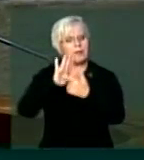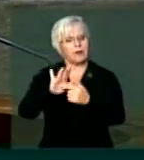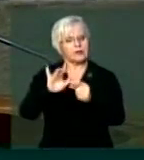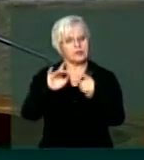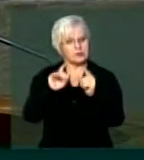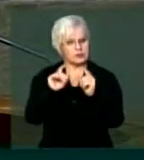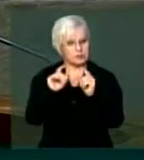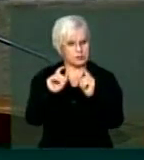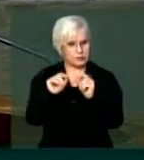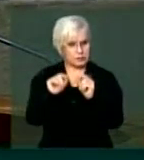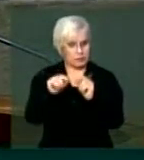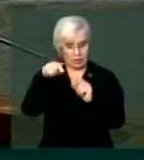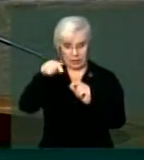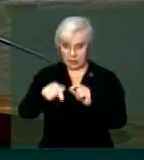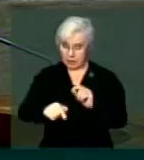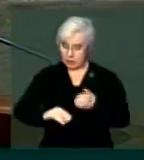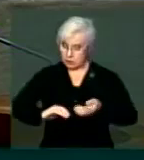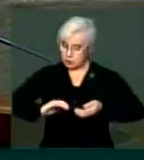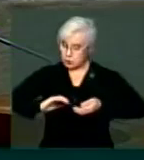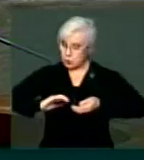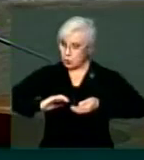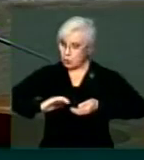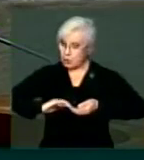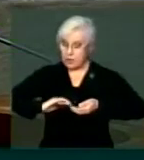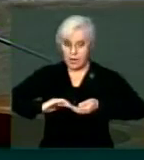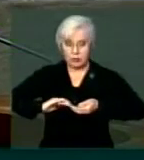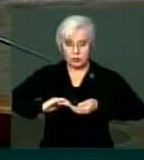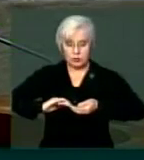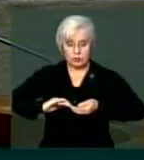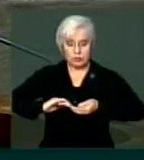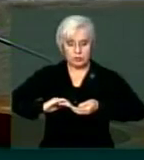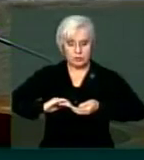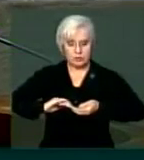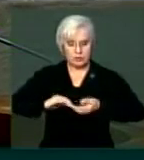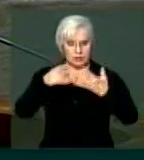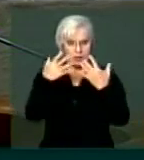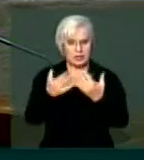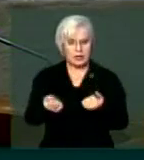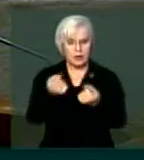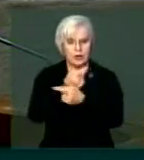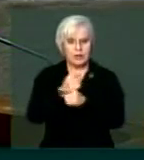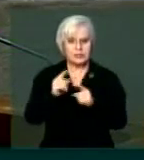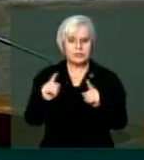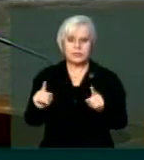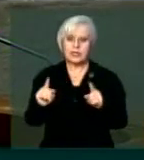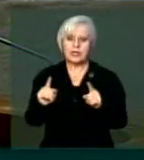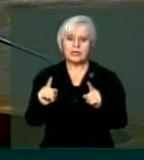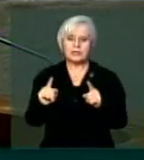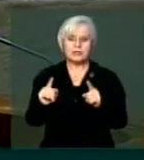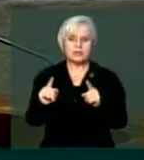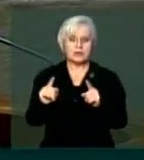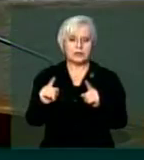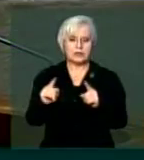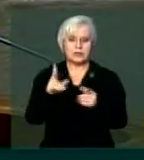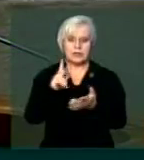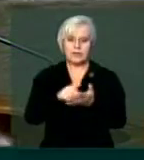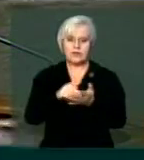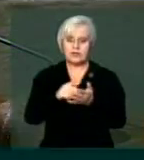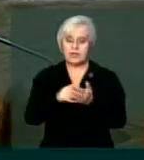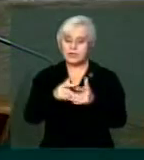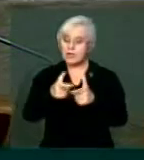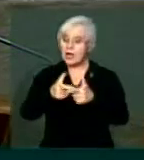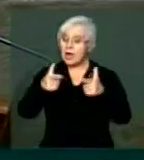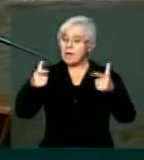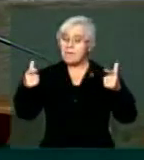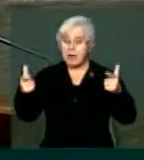de que este Congresso não corta na própria carne. Todo mundo defende a reforma política. A